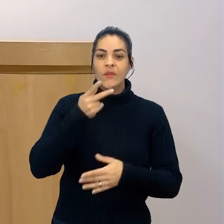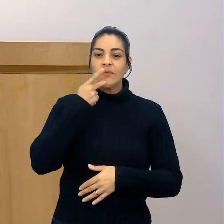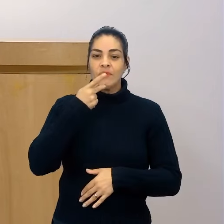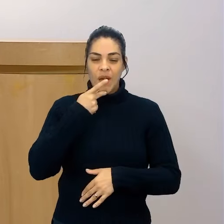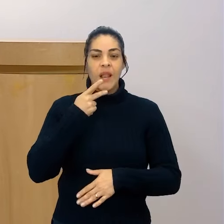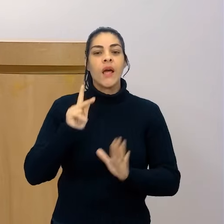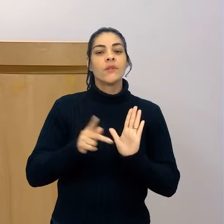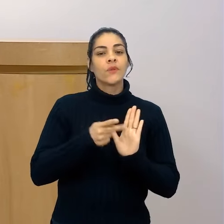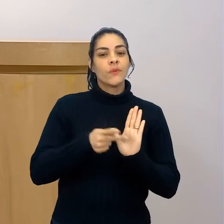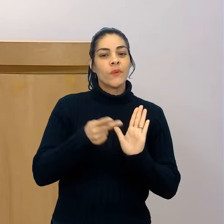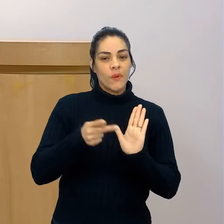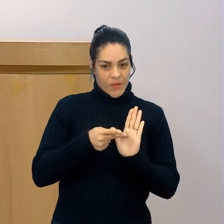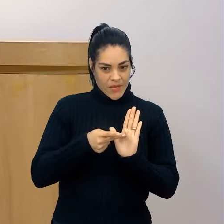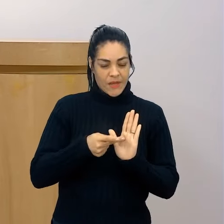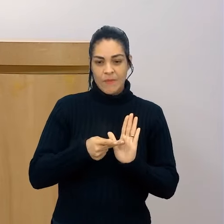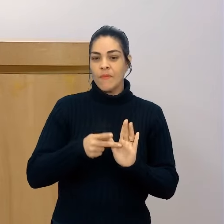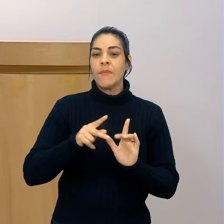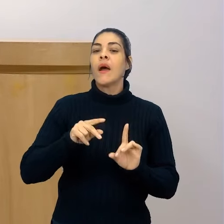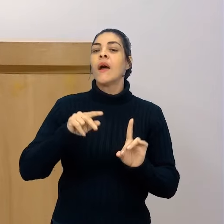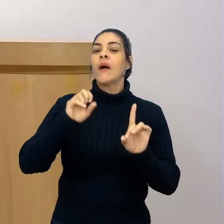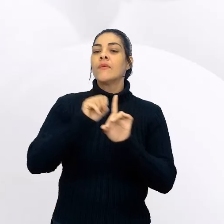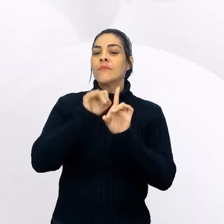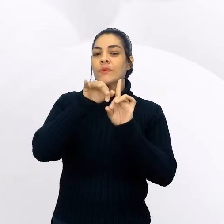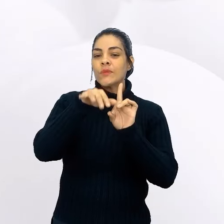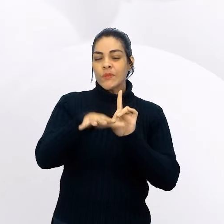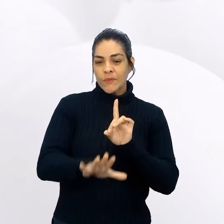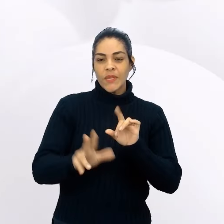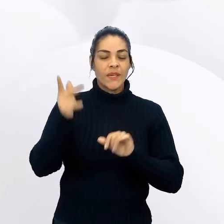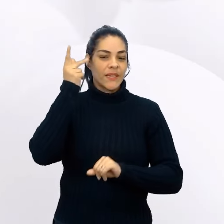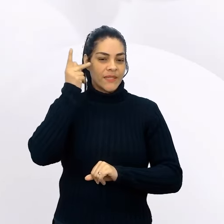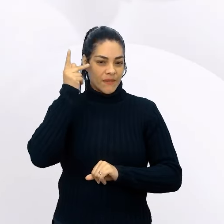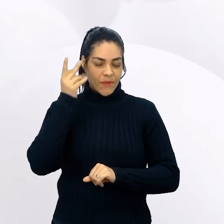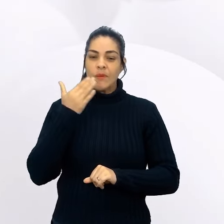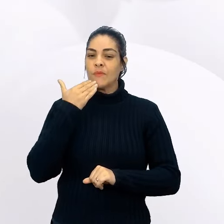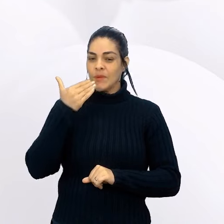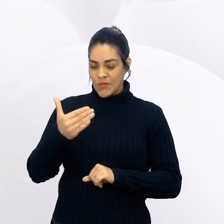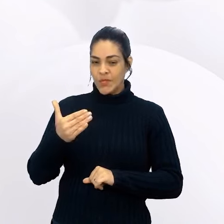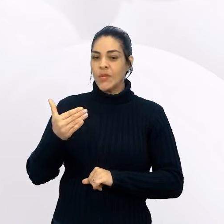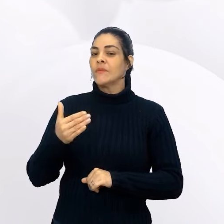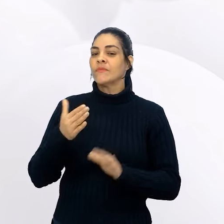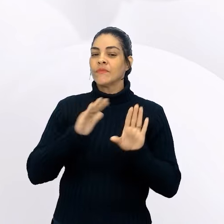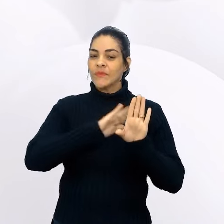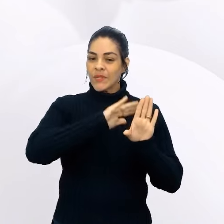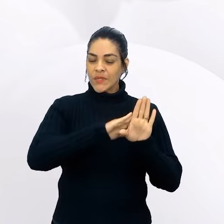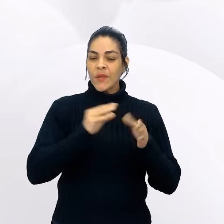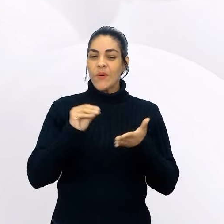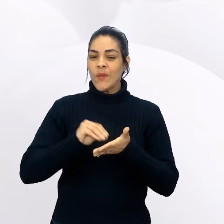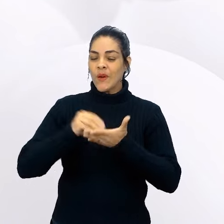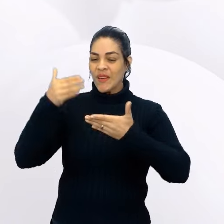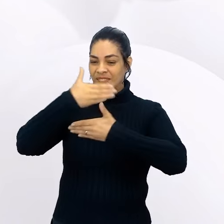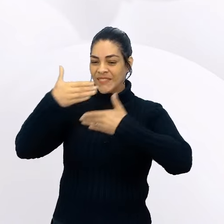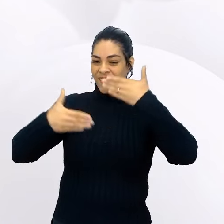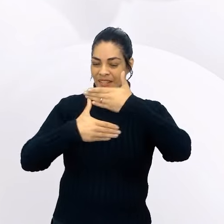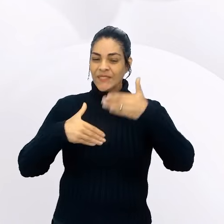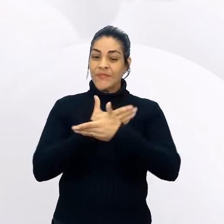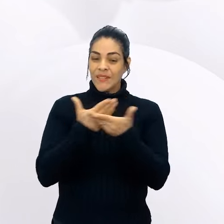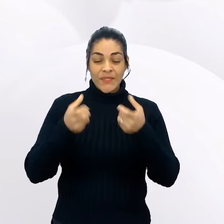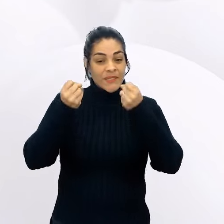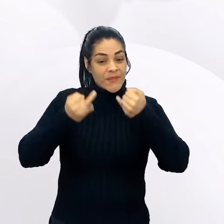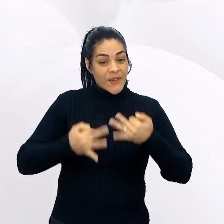programa Multiplica SP. Vou pedir para a produção colocar aí o slide na tela para a gente falar um pouquinho mais sobre esse programa,